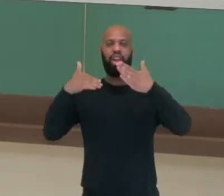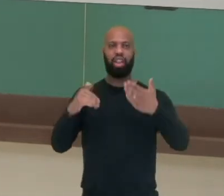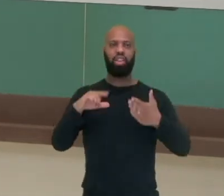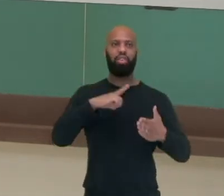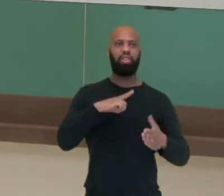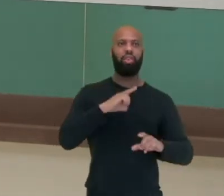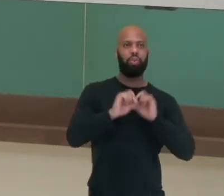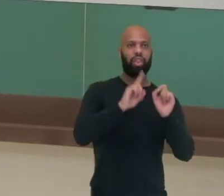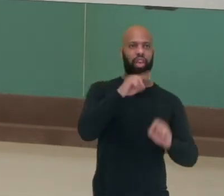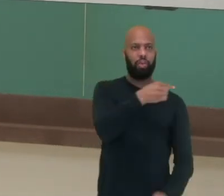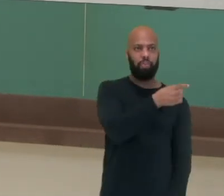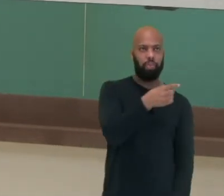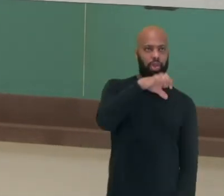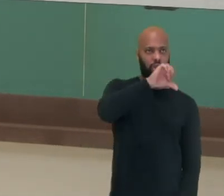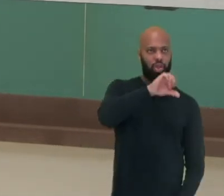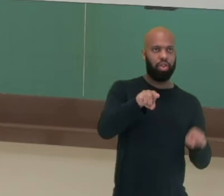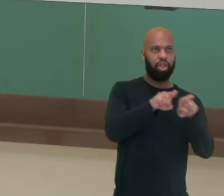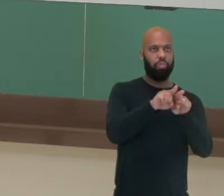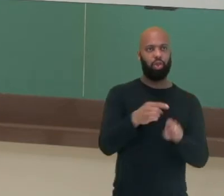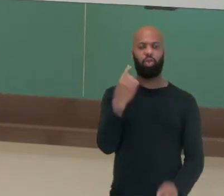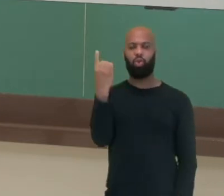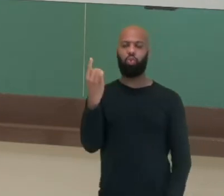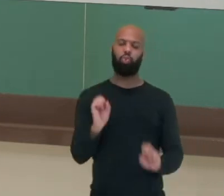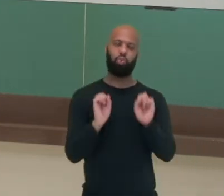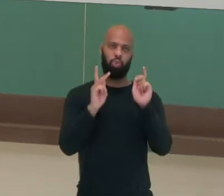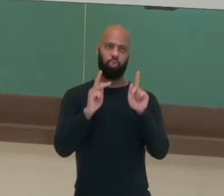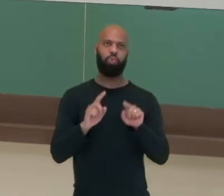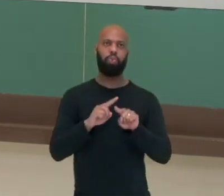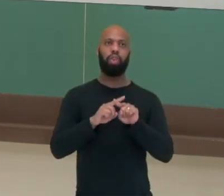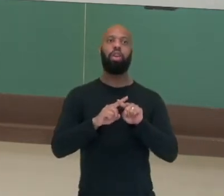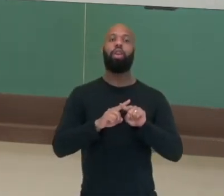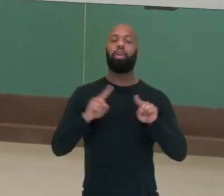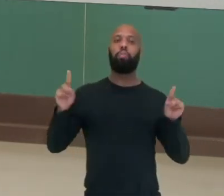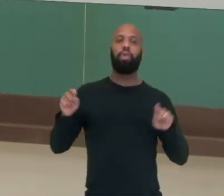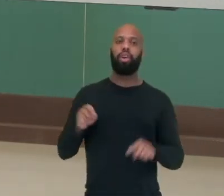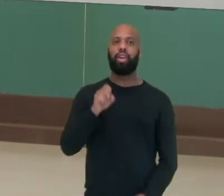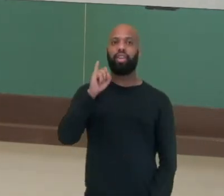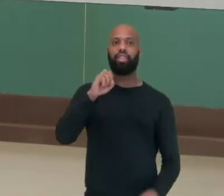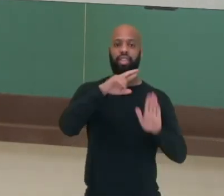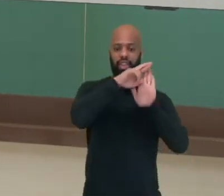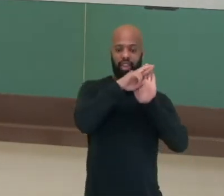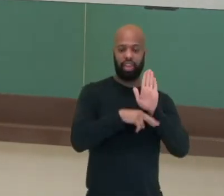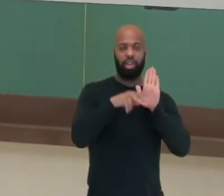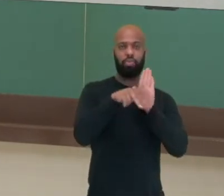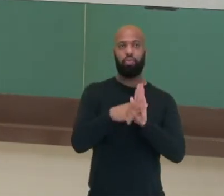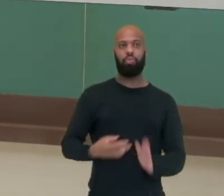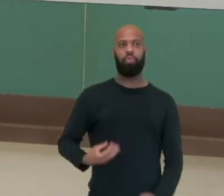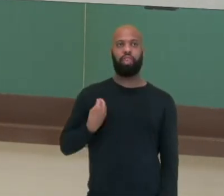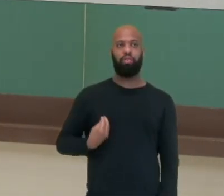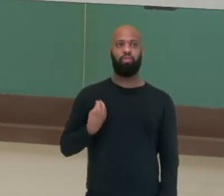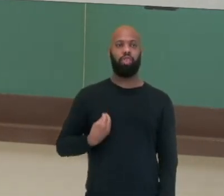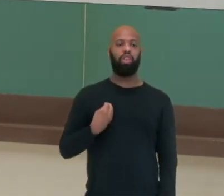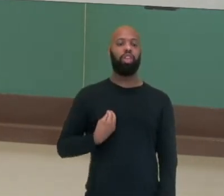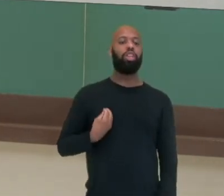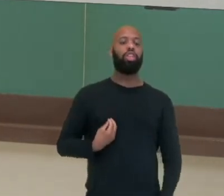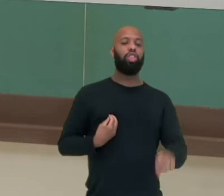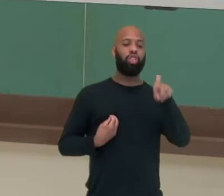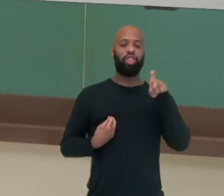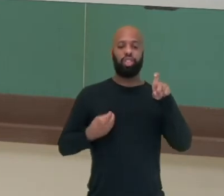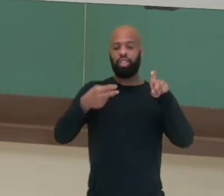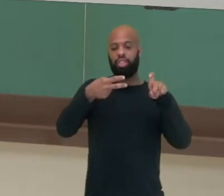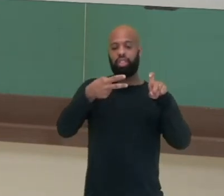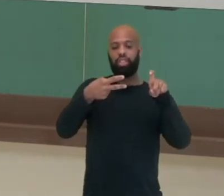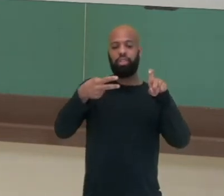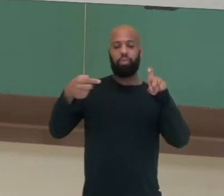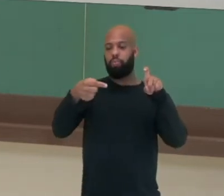valores é menos 9 e 1. Porém, lembrando da condição de existência, meu x tem que ser maior do que